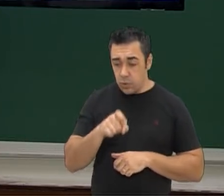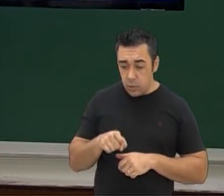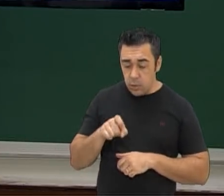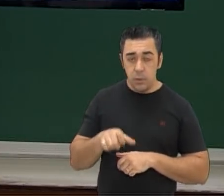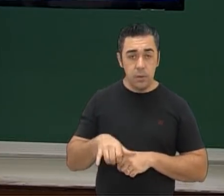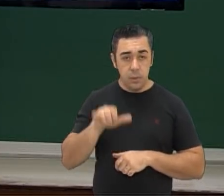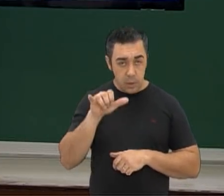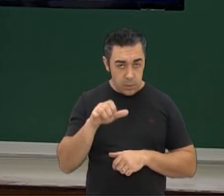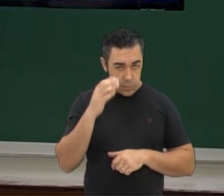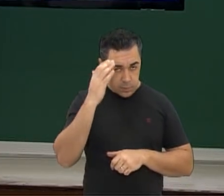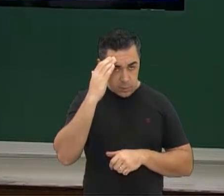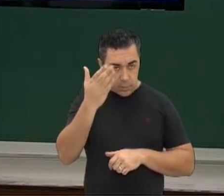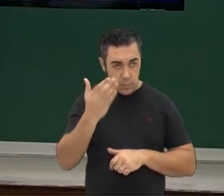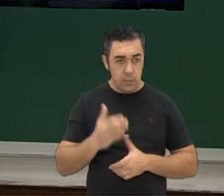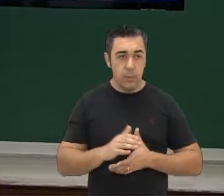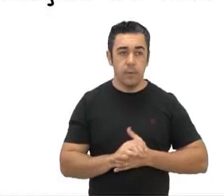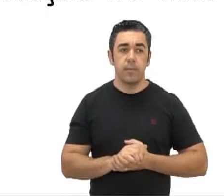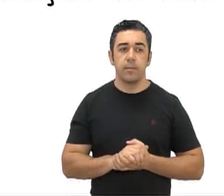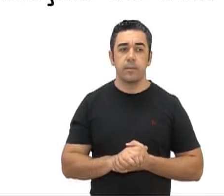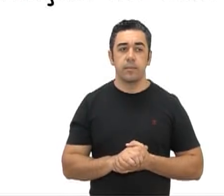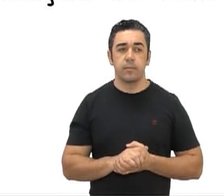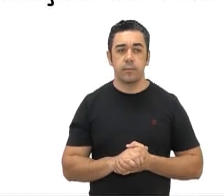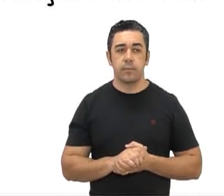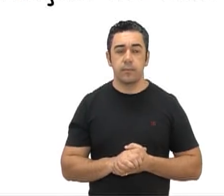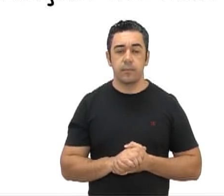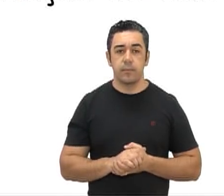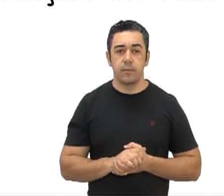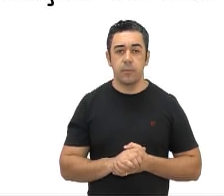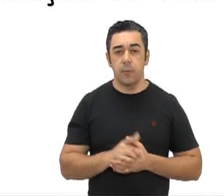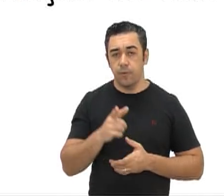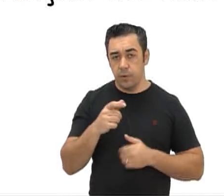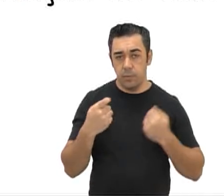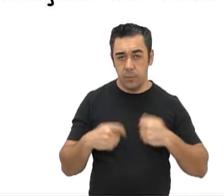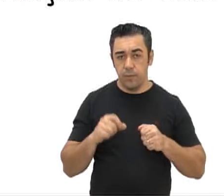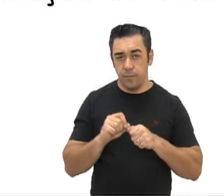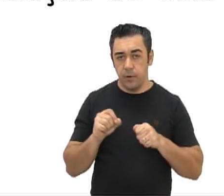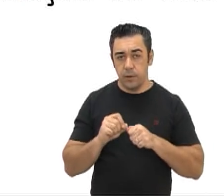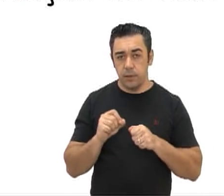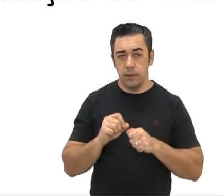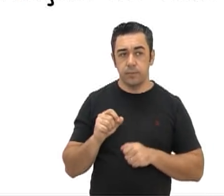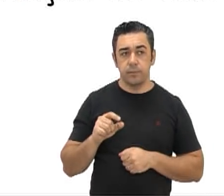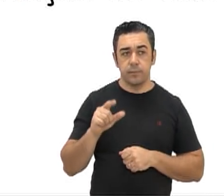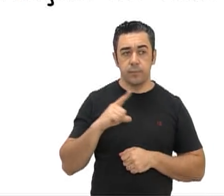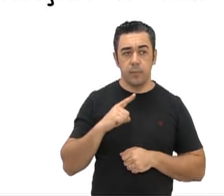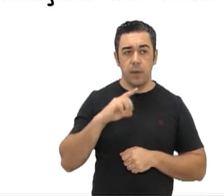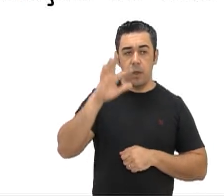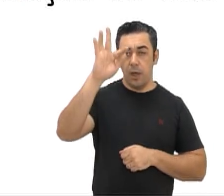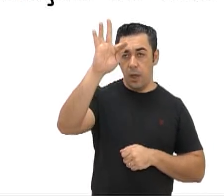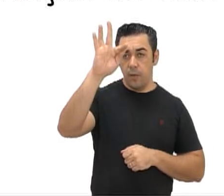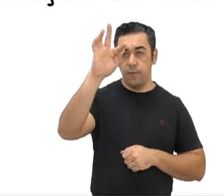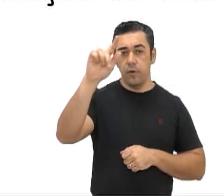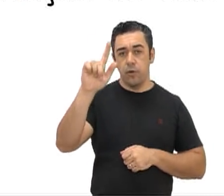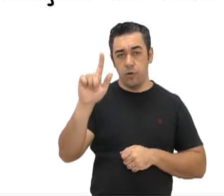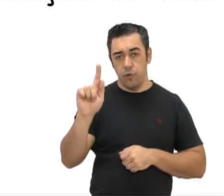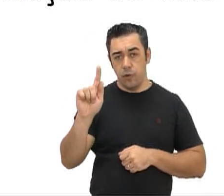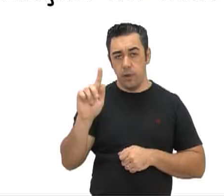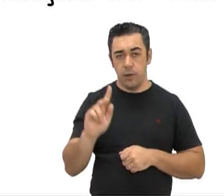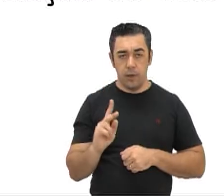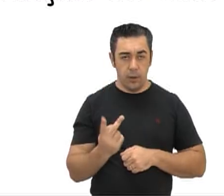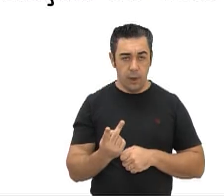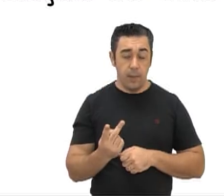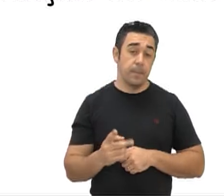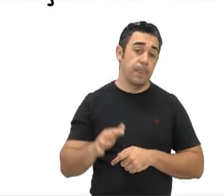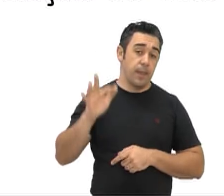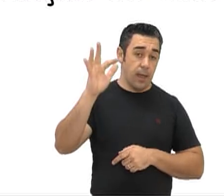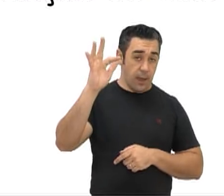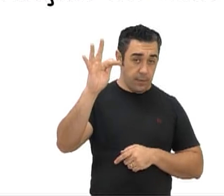está faltando. Veja que você precisou fazer o ponto F, G e H. No